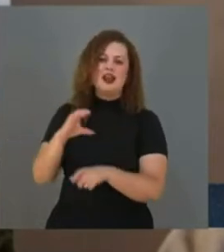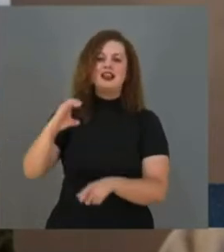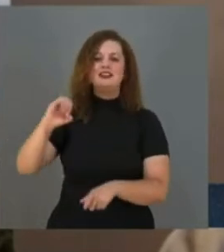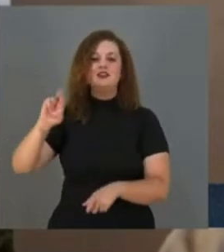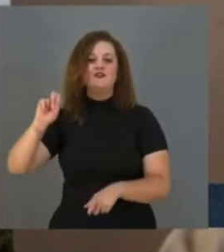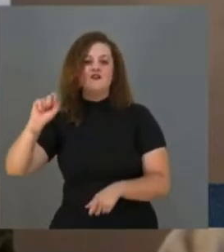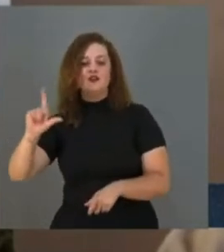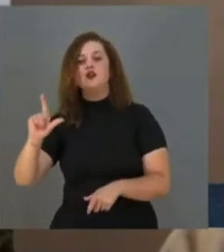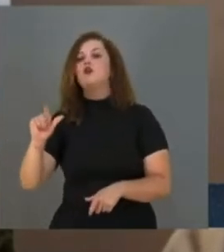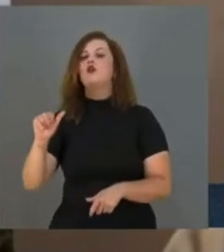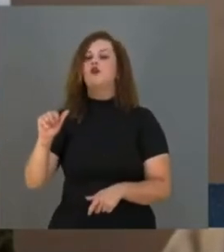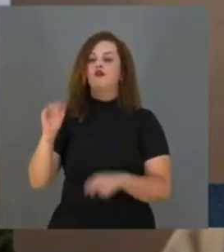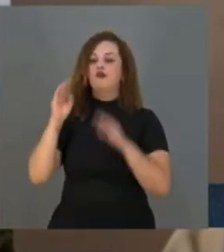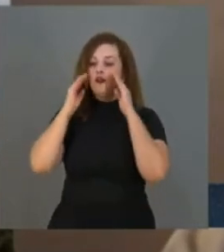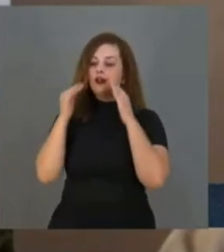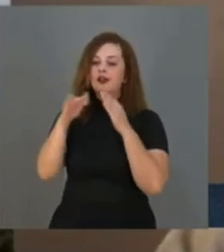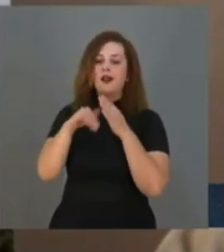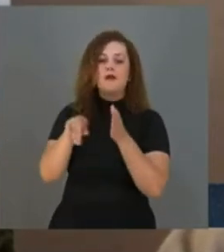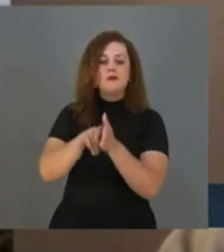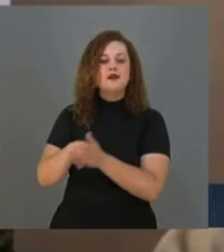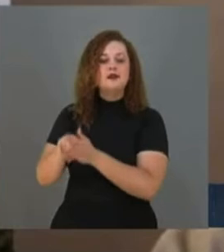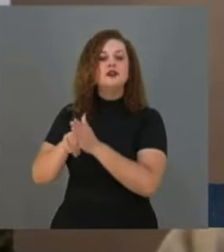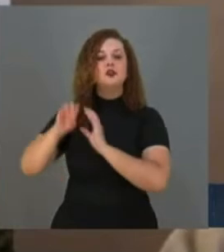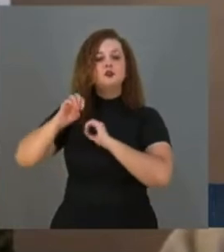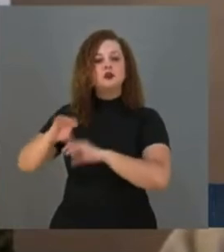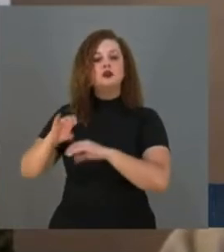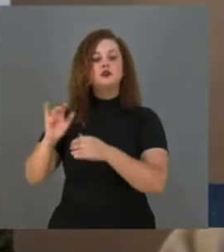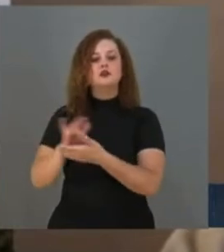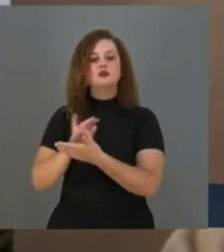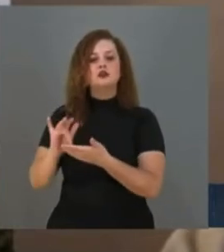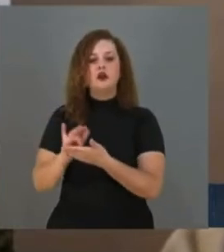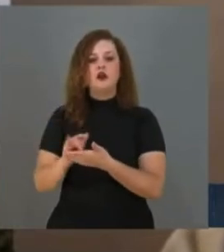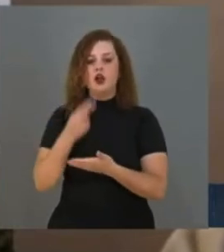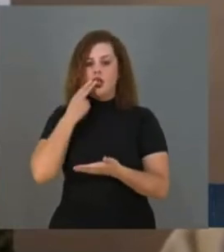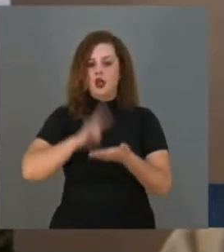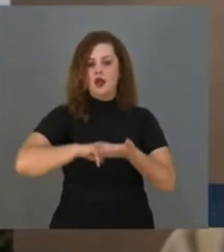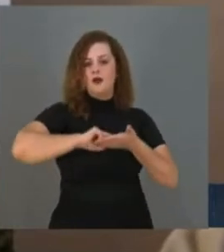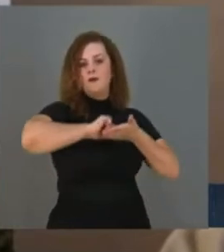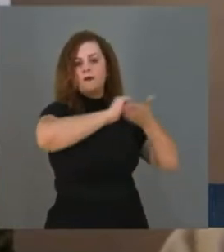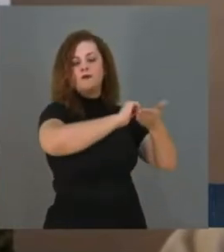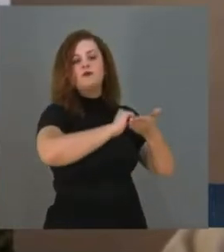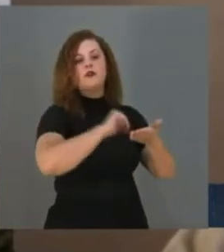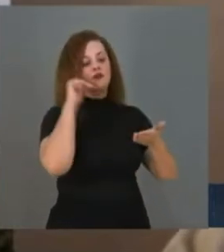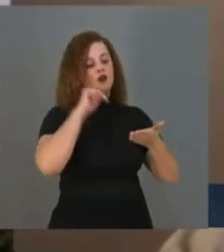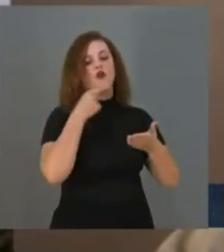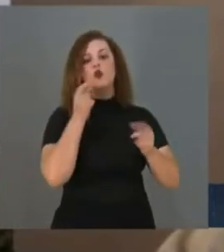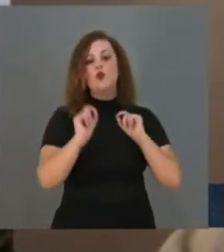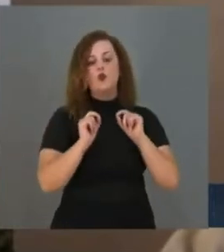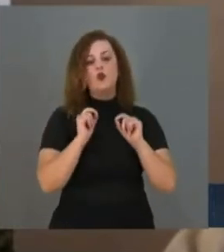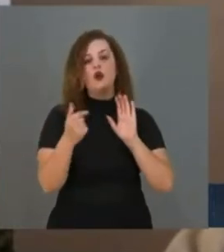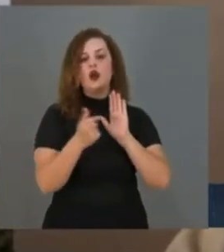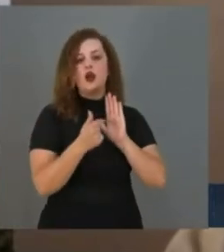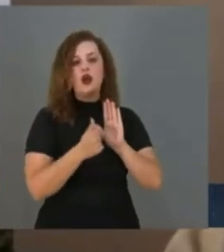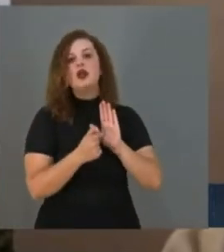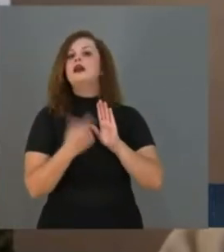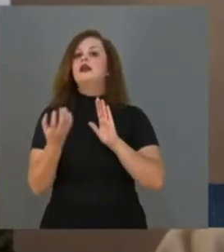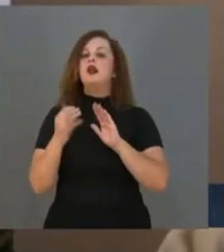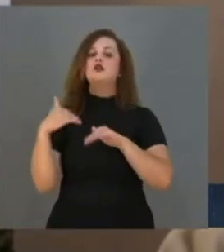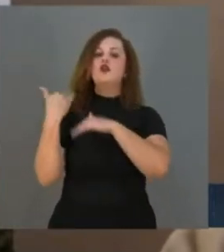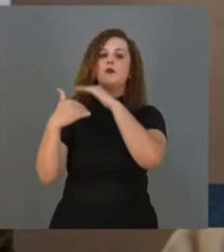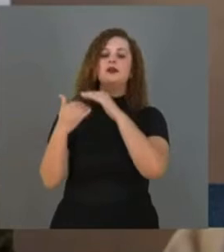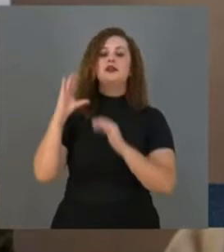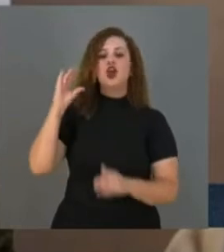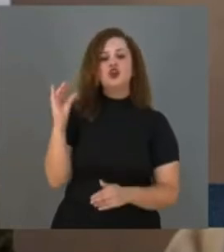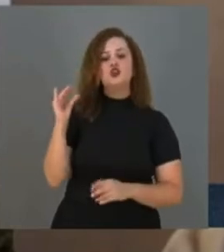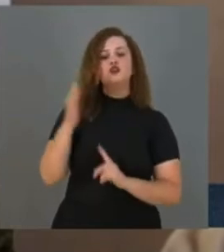ligadas ao campo da pesquisa e educação digital, alerta para o fato de estarmos tendo o desenvolvimento científico e tecnológico